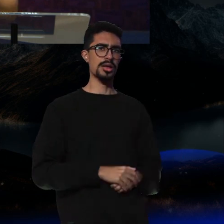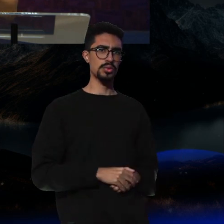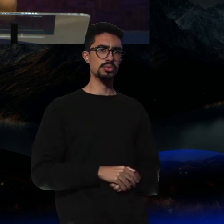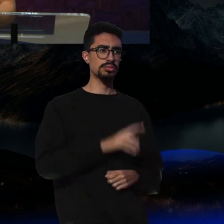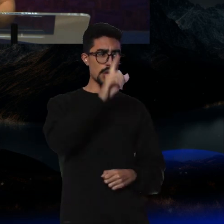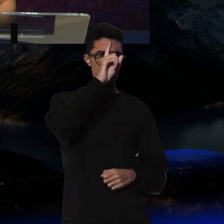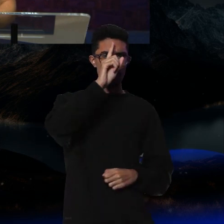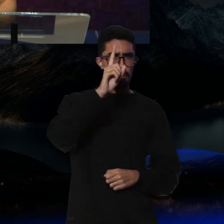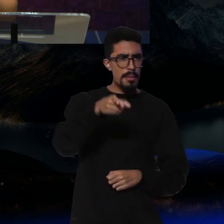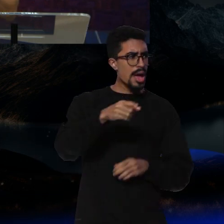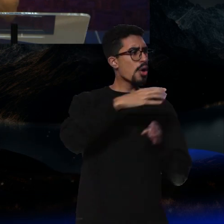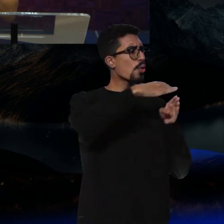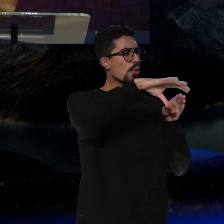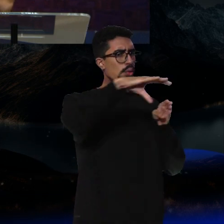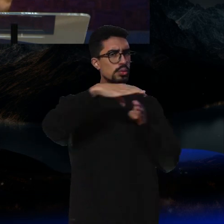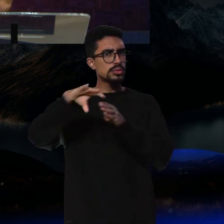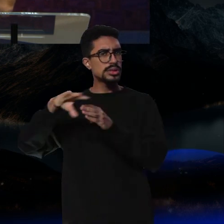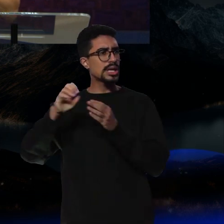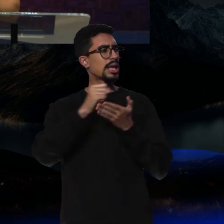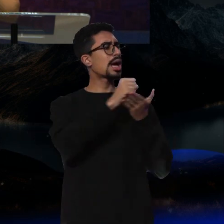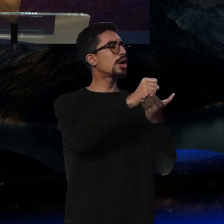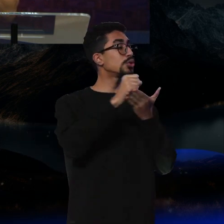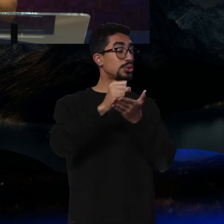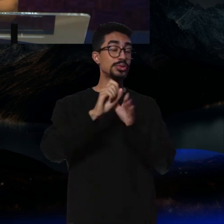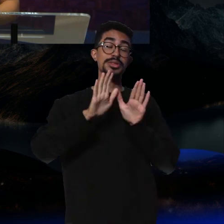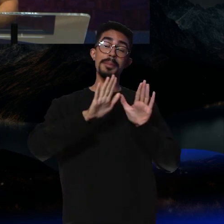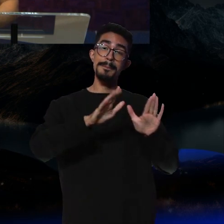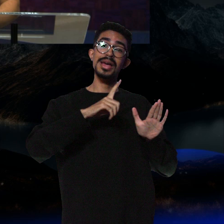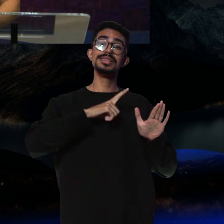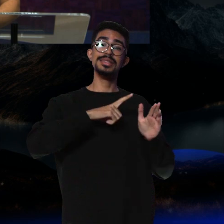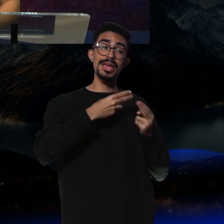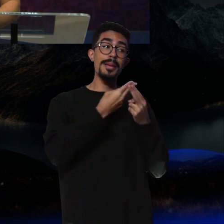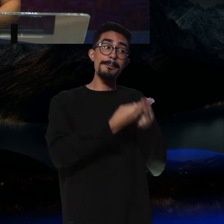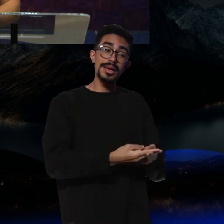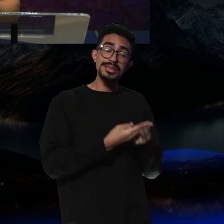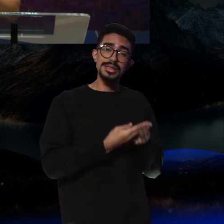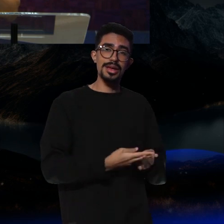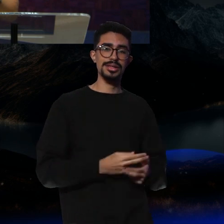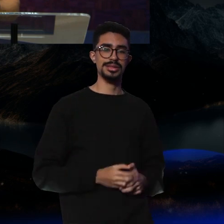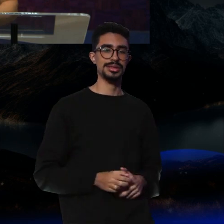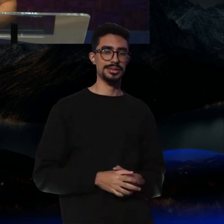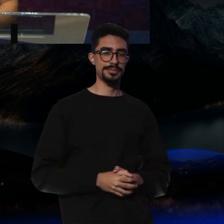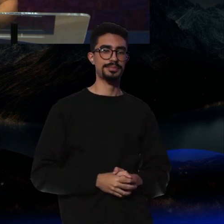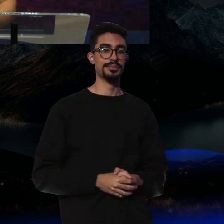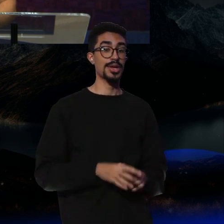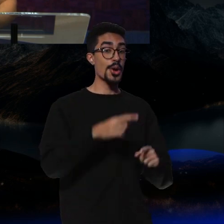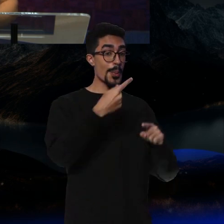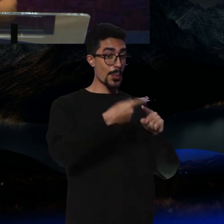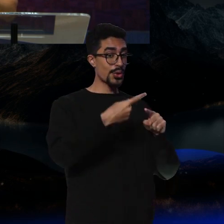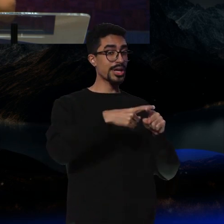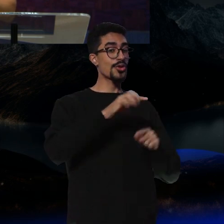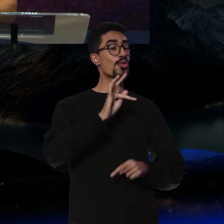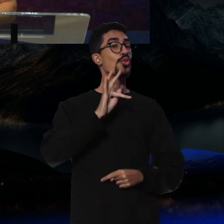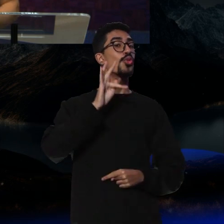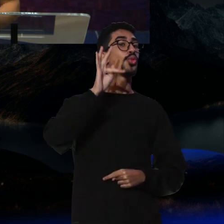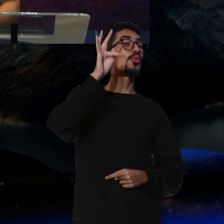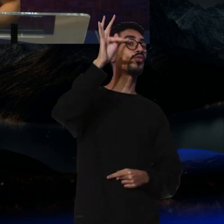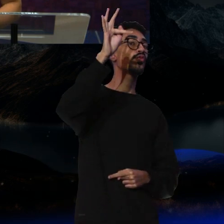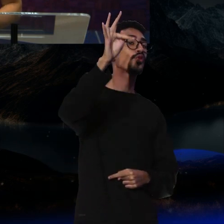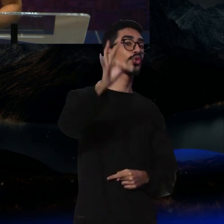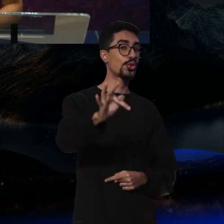corrija, exorte com toda a paciência e doutrina. Pois virá o tempo em que